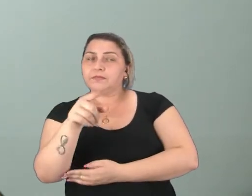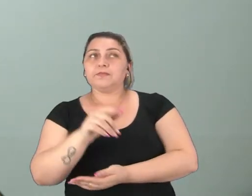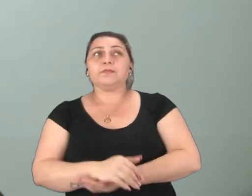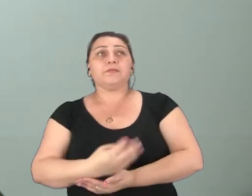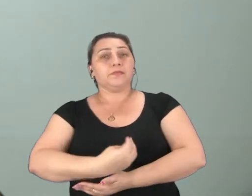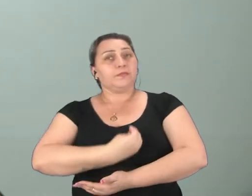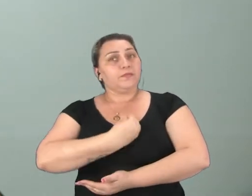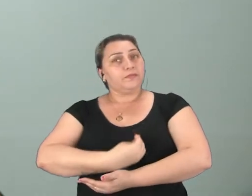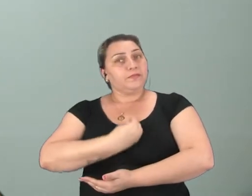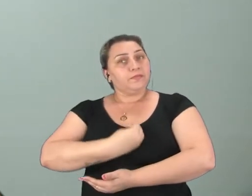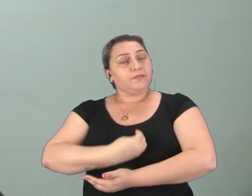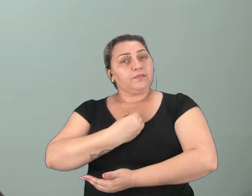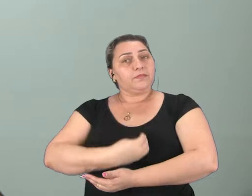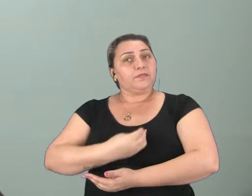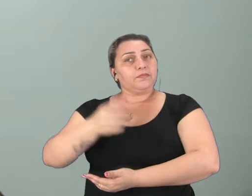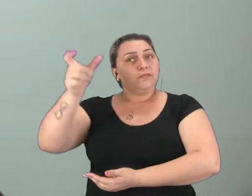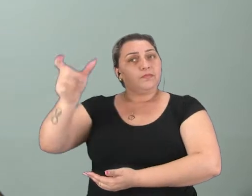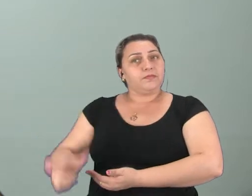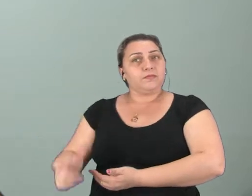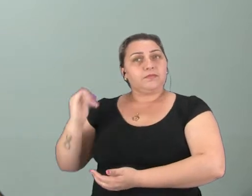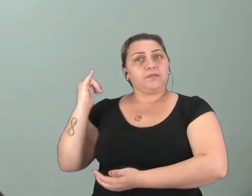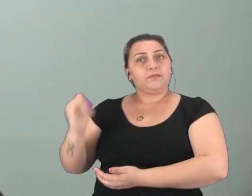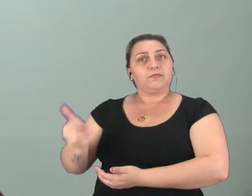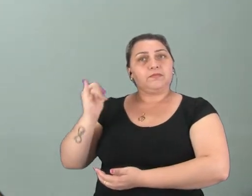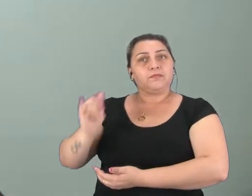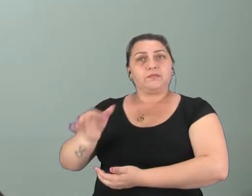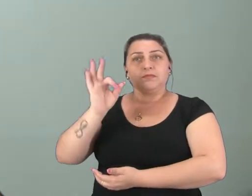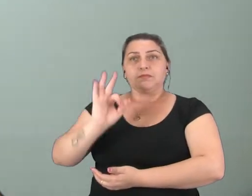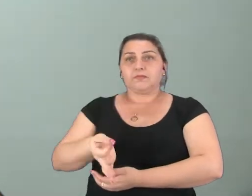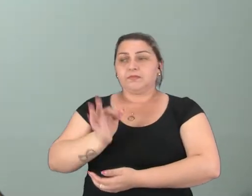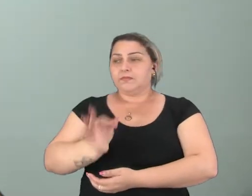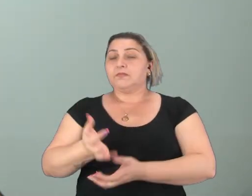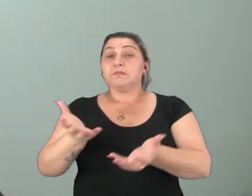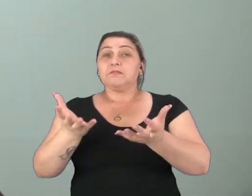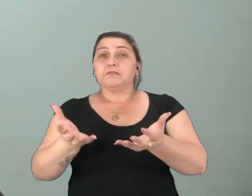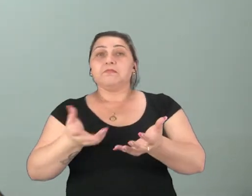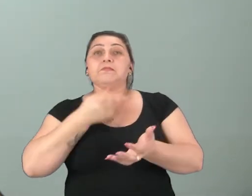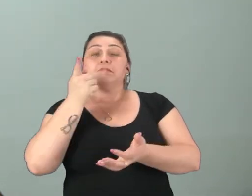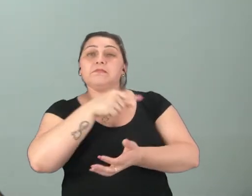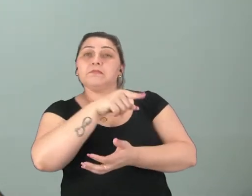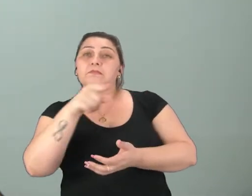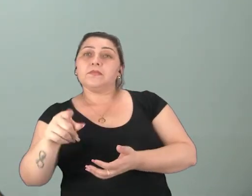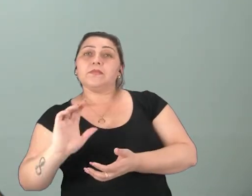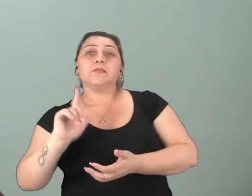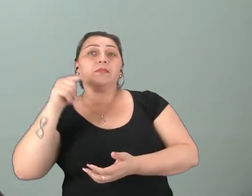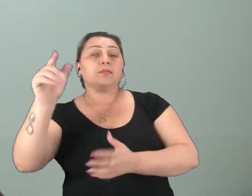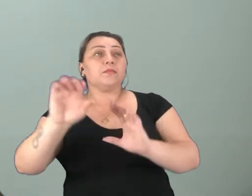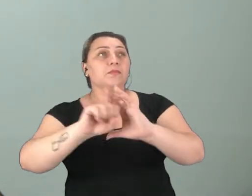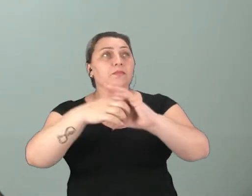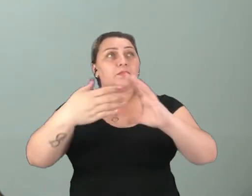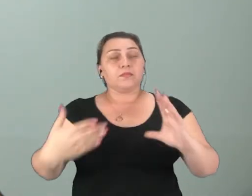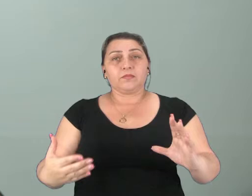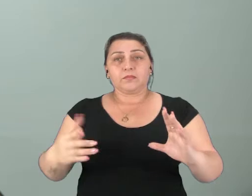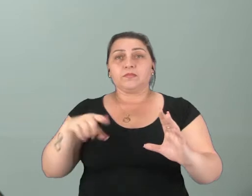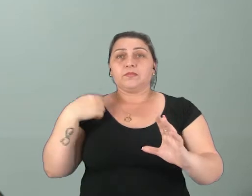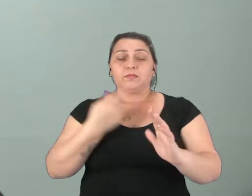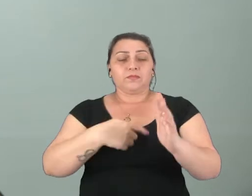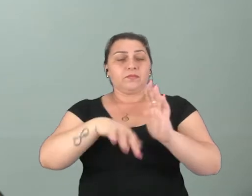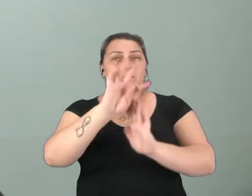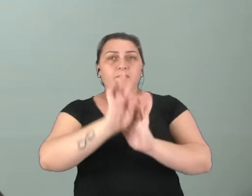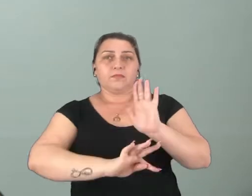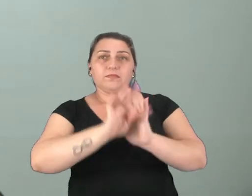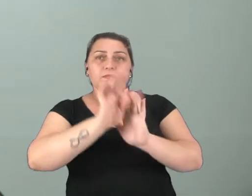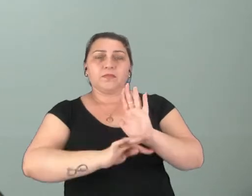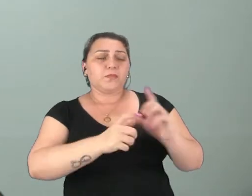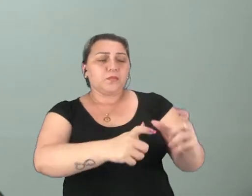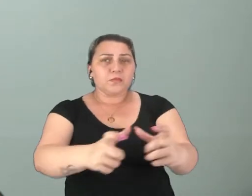da presença de um narrador, certo? Agora eu queria falar para vocês sobre outra característica do nosso texto,